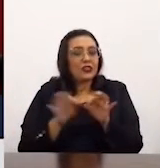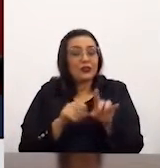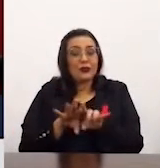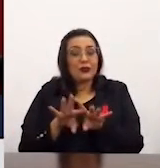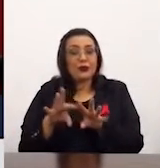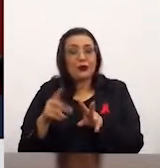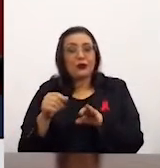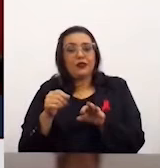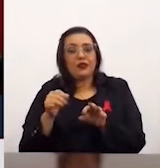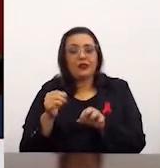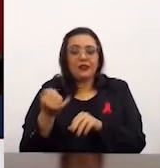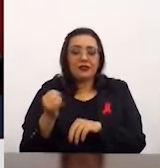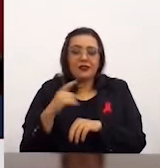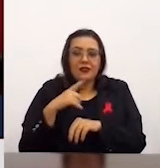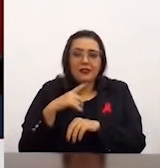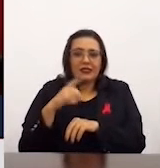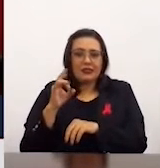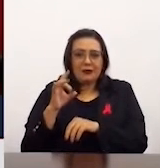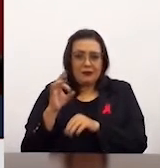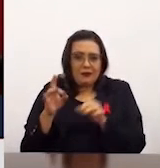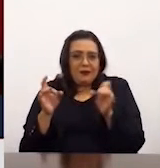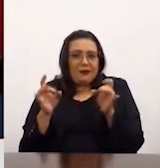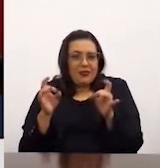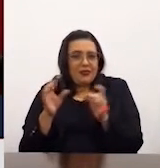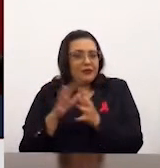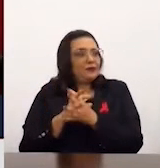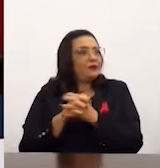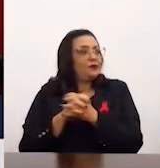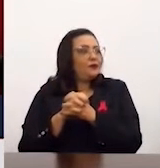para que garanta a qualidade do serviço.